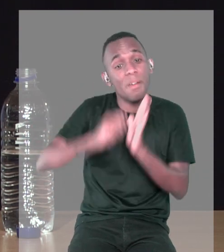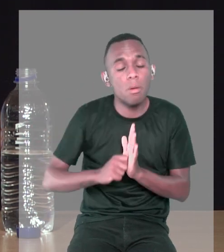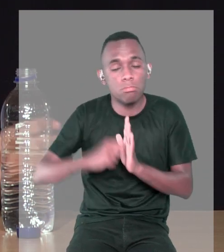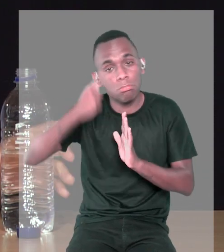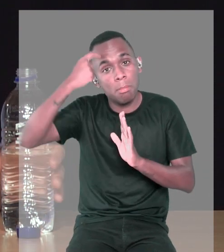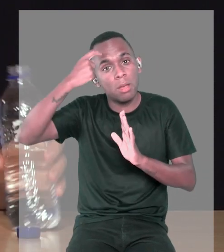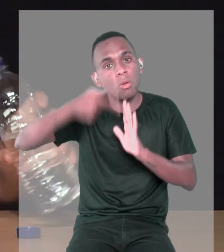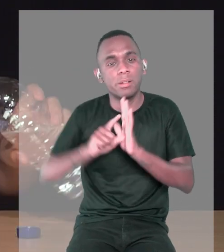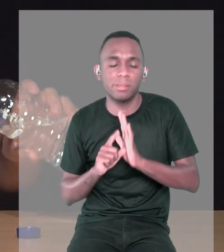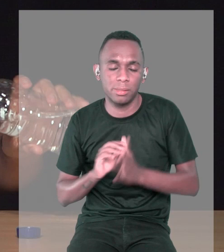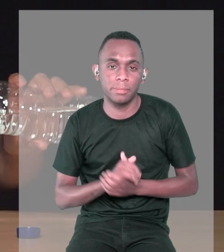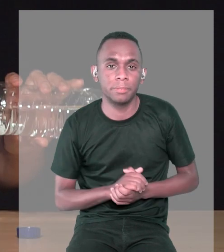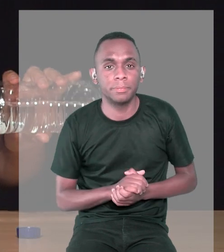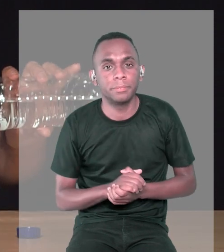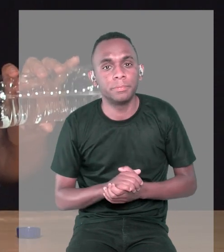Mais uma pergunta aqui.